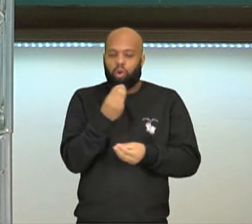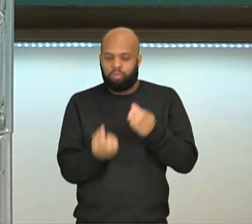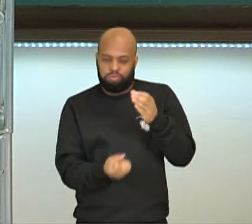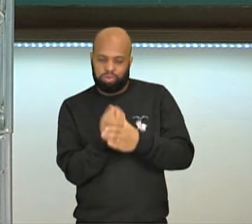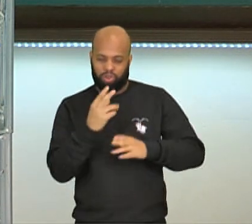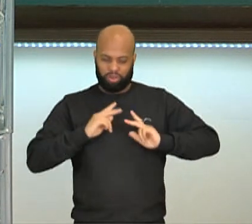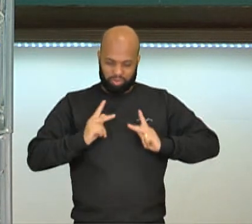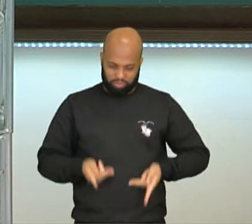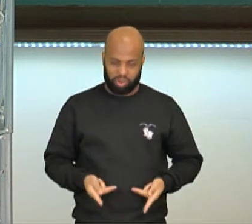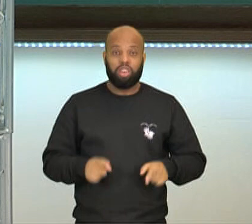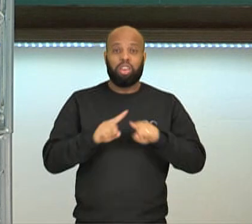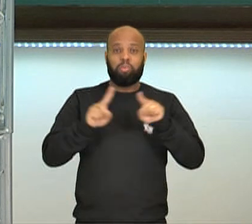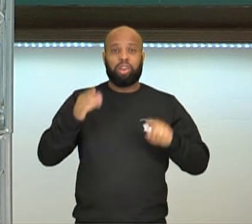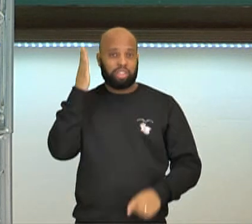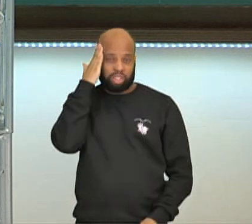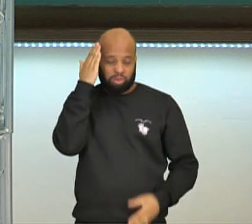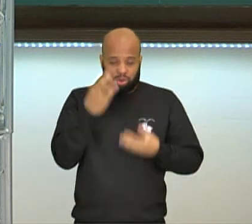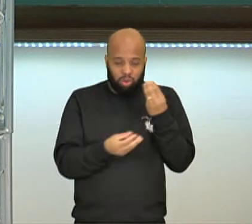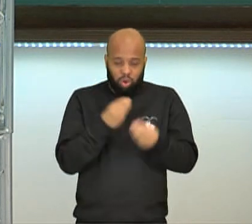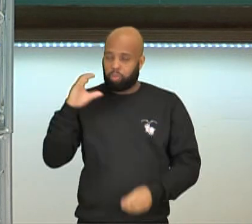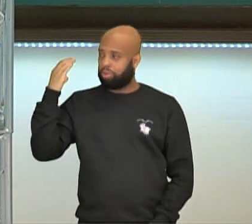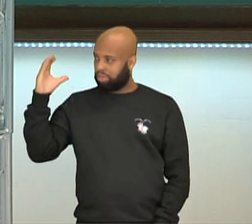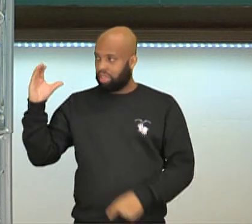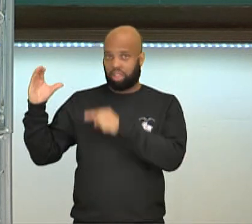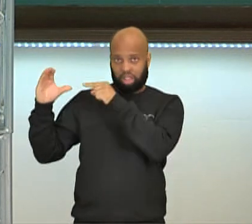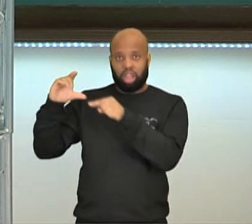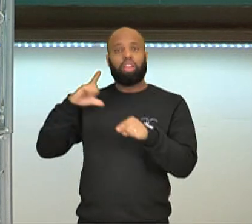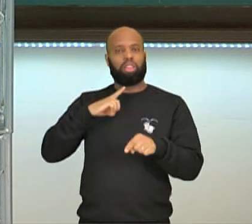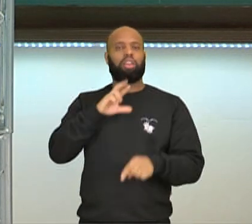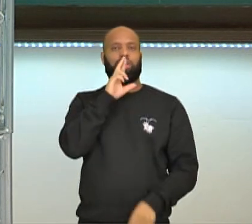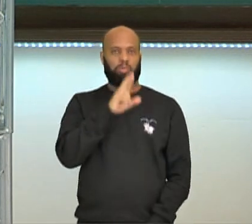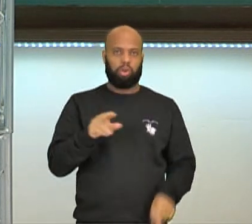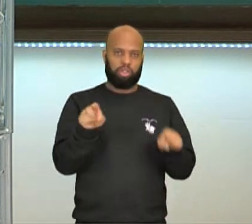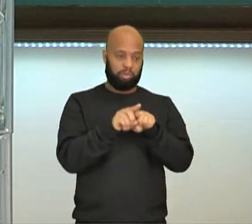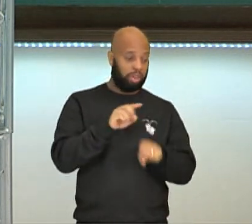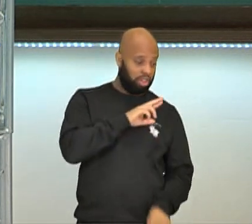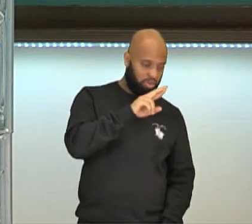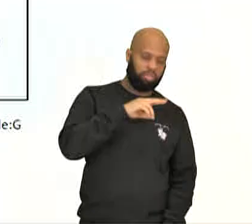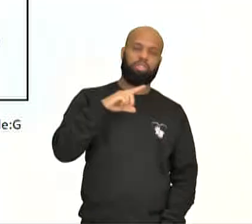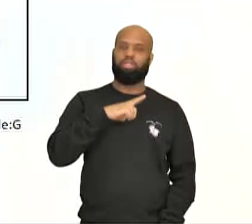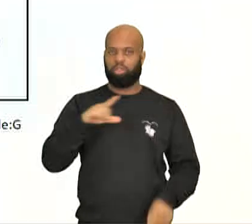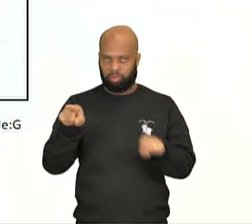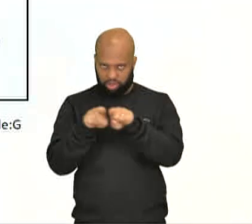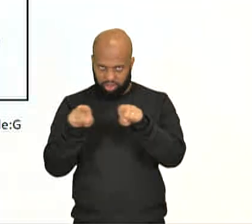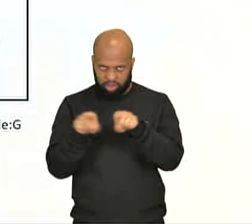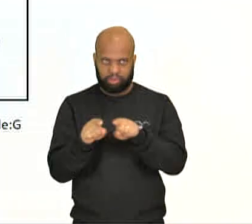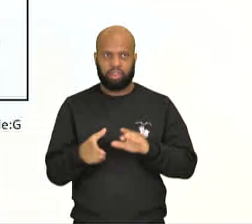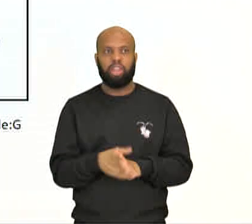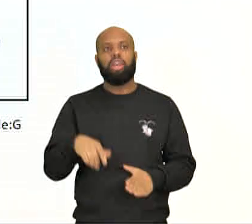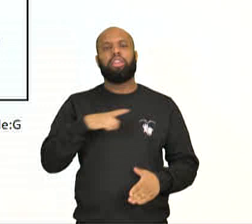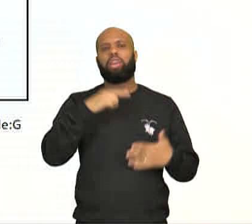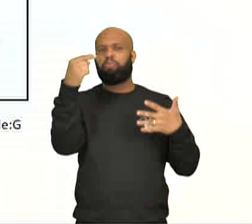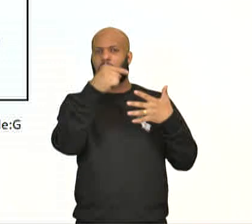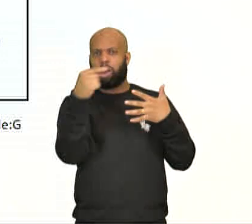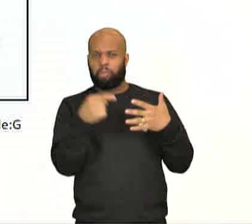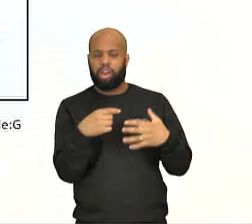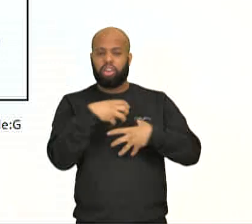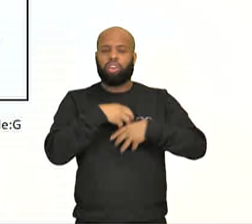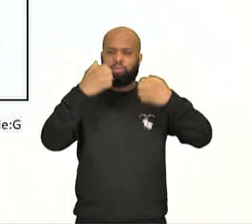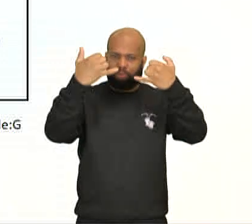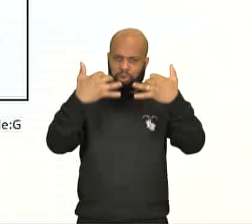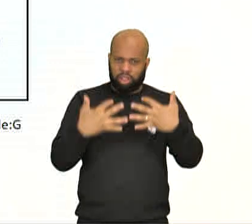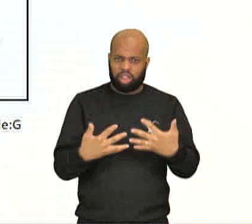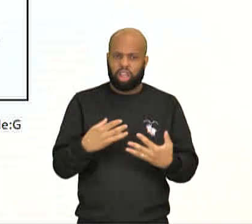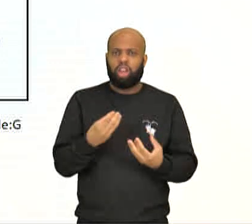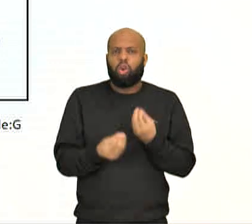trazermos com a ciência também algumas respostas. Bora lá? Existem várias formas de explicação sobre